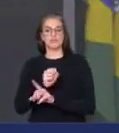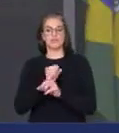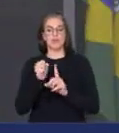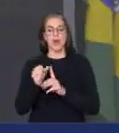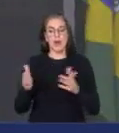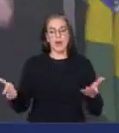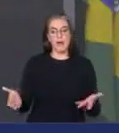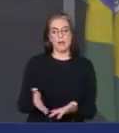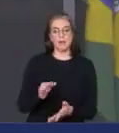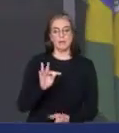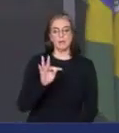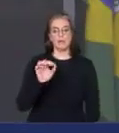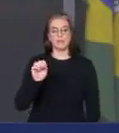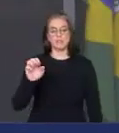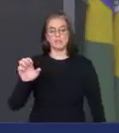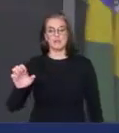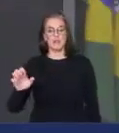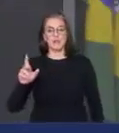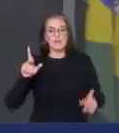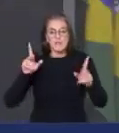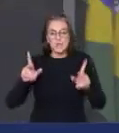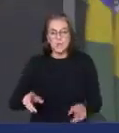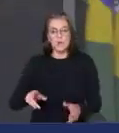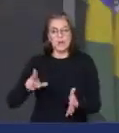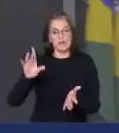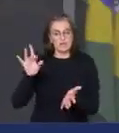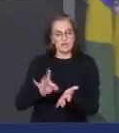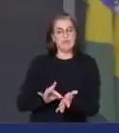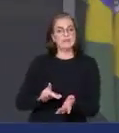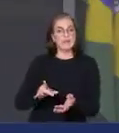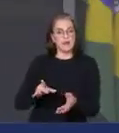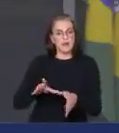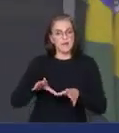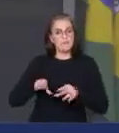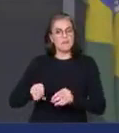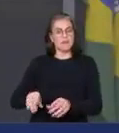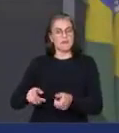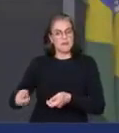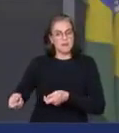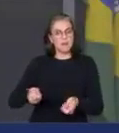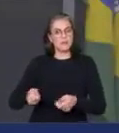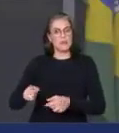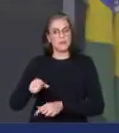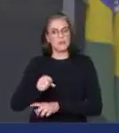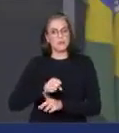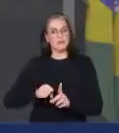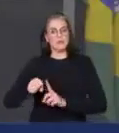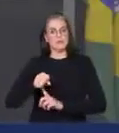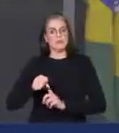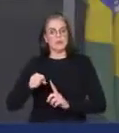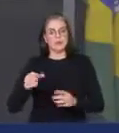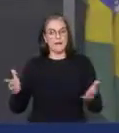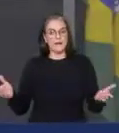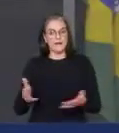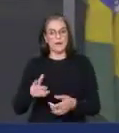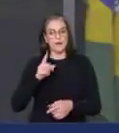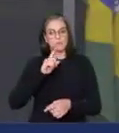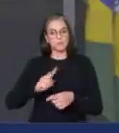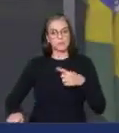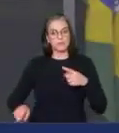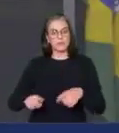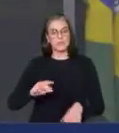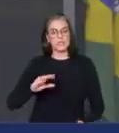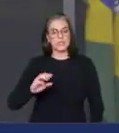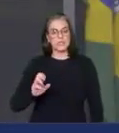Superior Eleitoral agindo como editor mesmo, inclusive praticando esta censura prévia